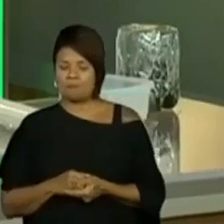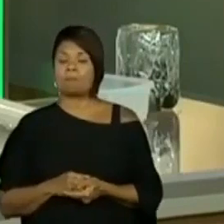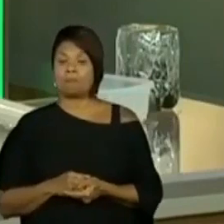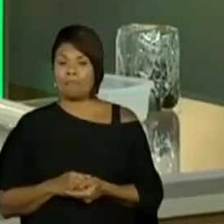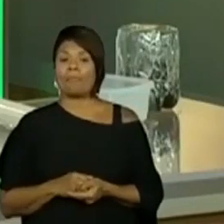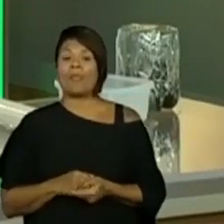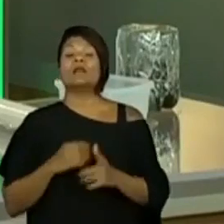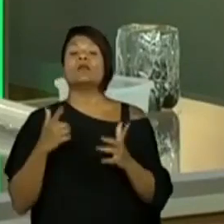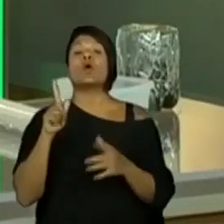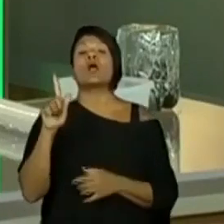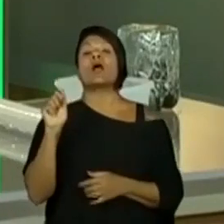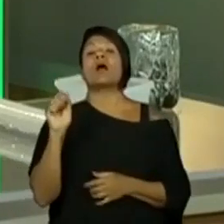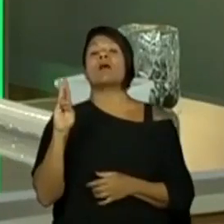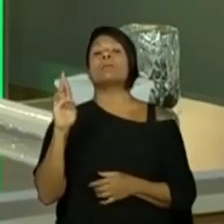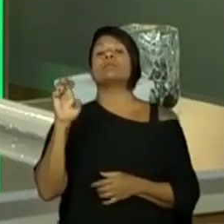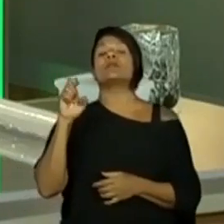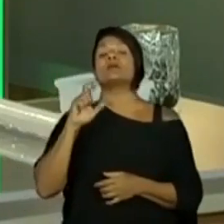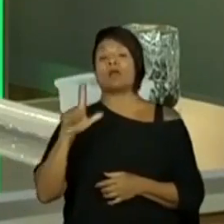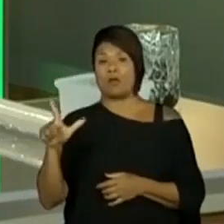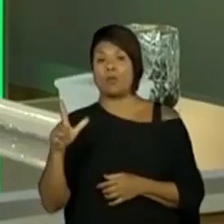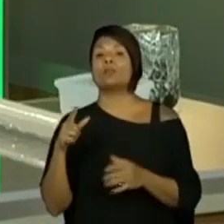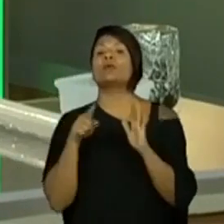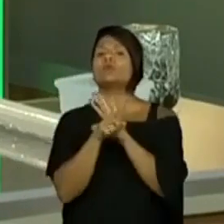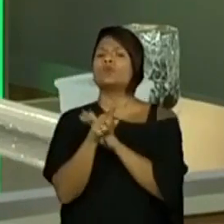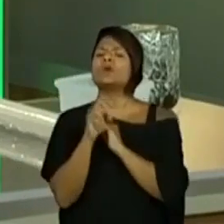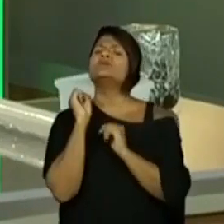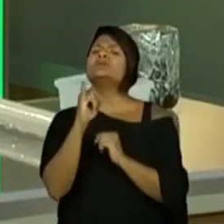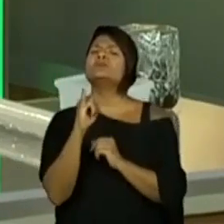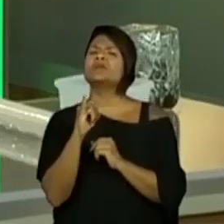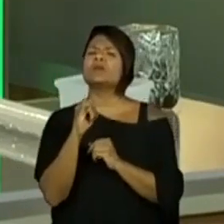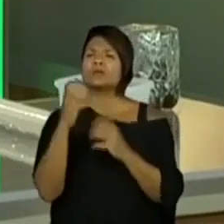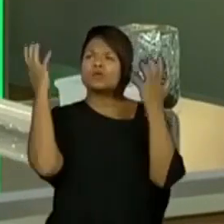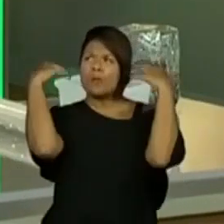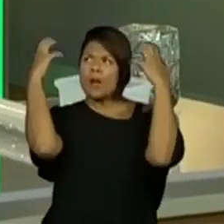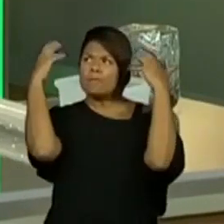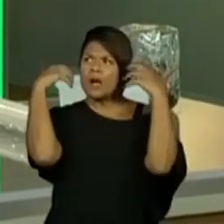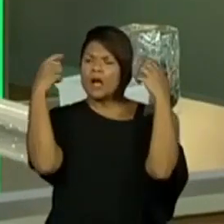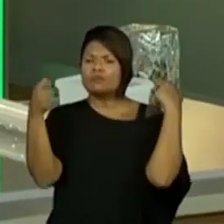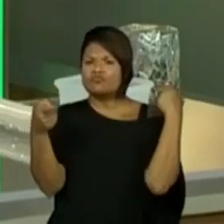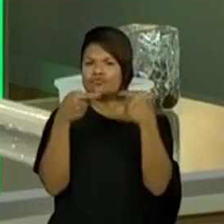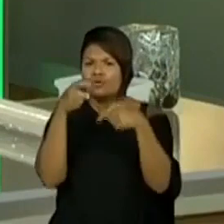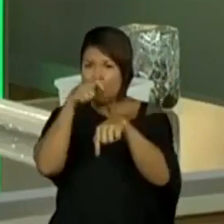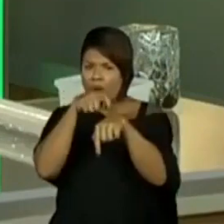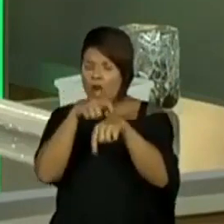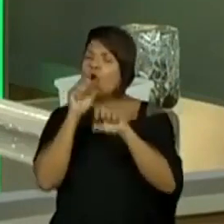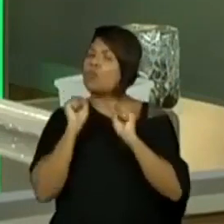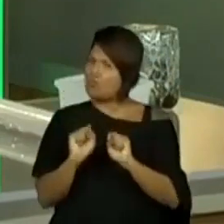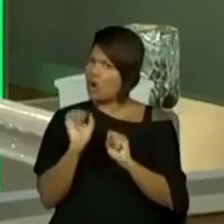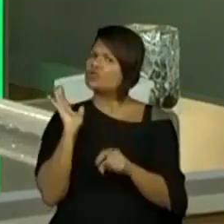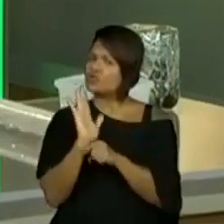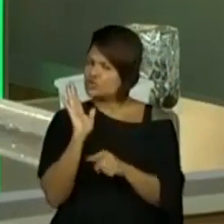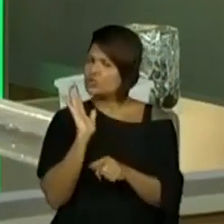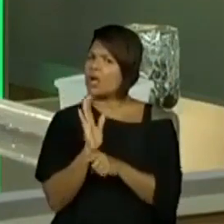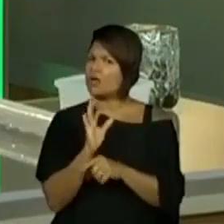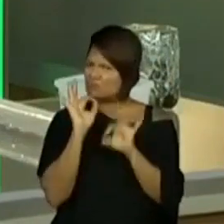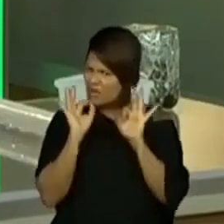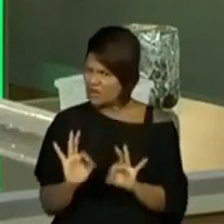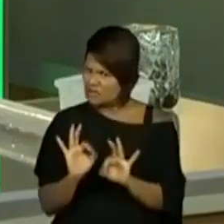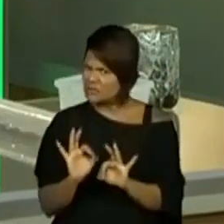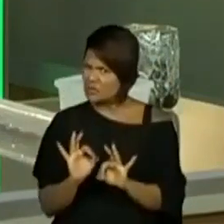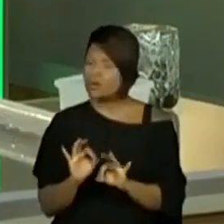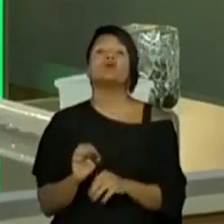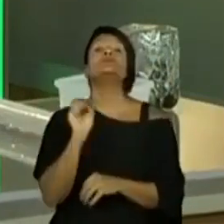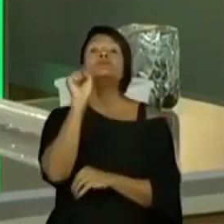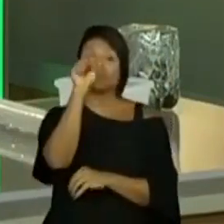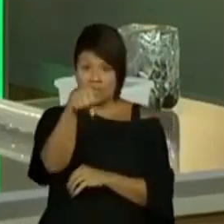O Gabriel perguntou se nós diminuirmos o tempo do banho, se pode ajudar de fato na redução do desperdício.